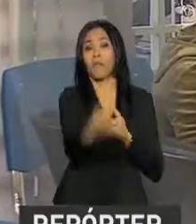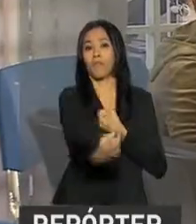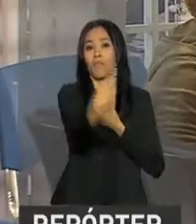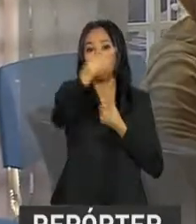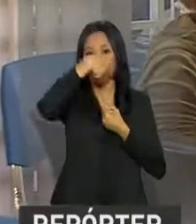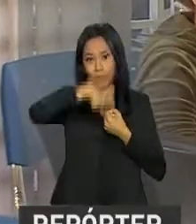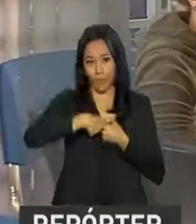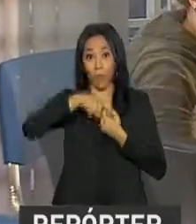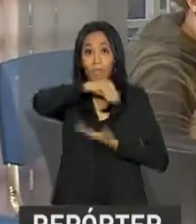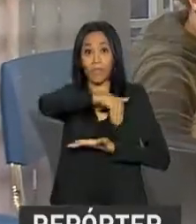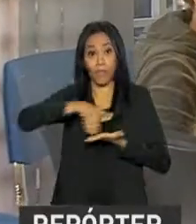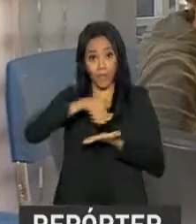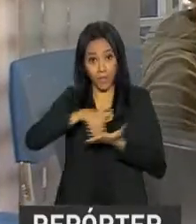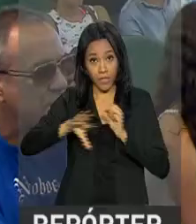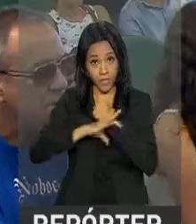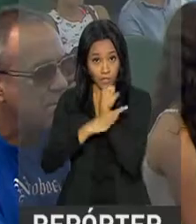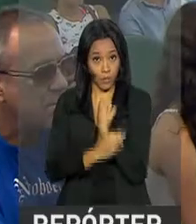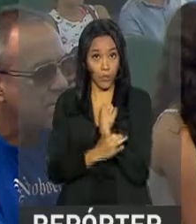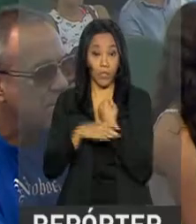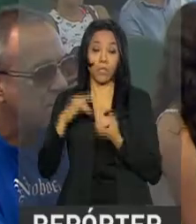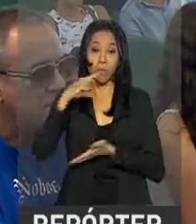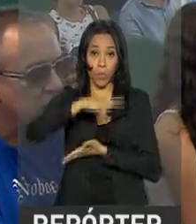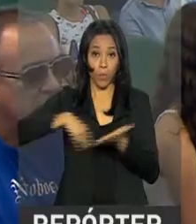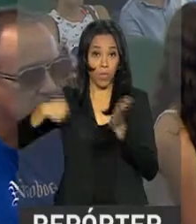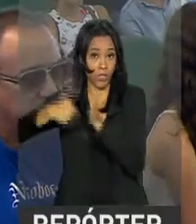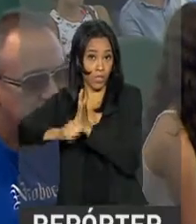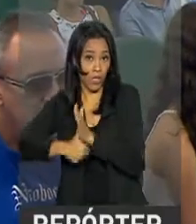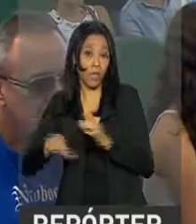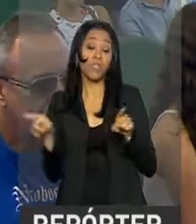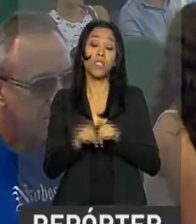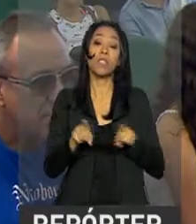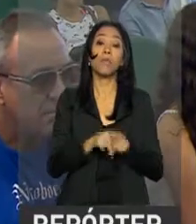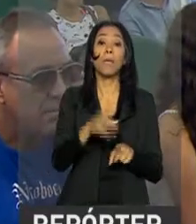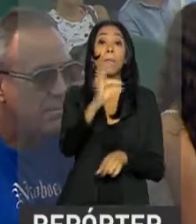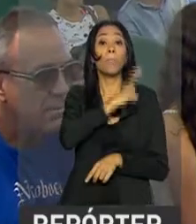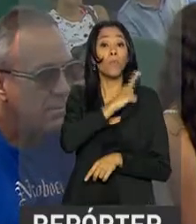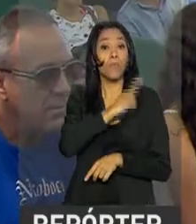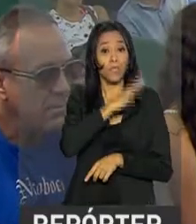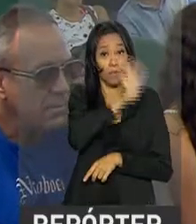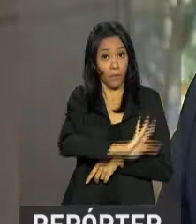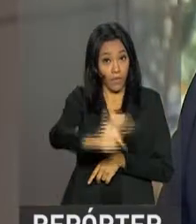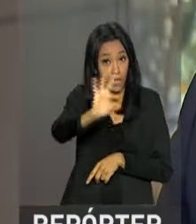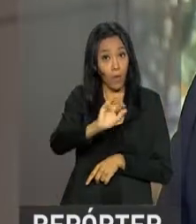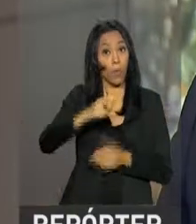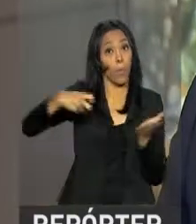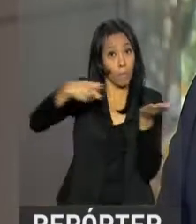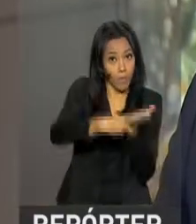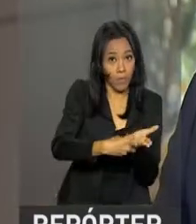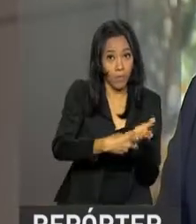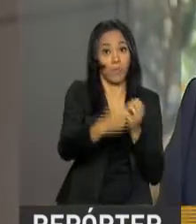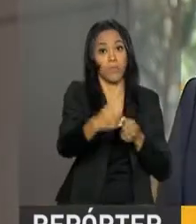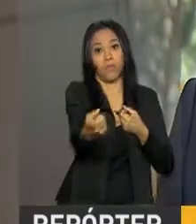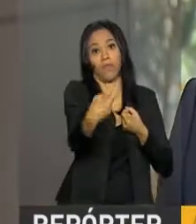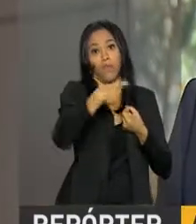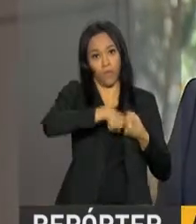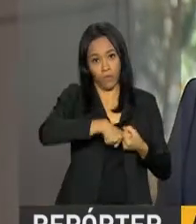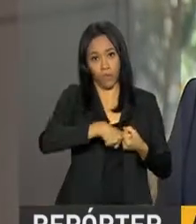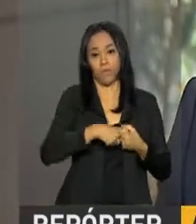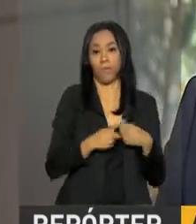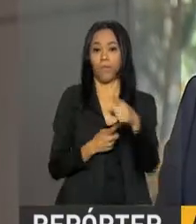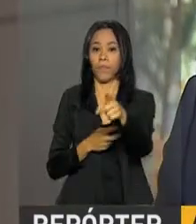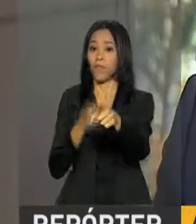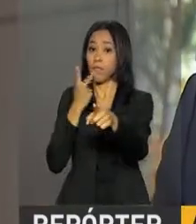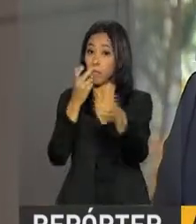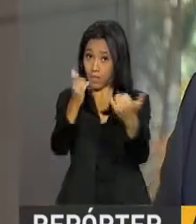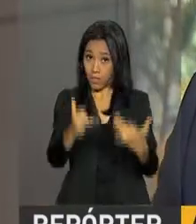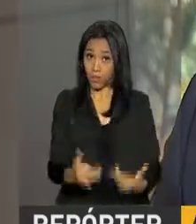dos estados para as identidades e com a polícia federal no caso de passaportes nós precisamos primeiro tem um convênio com